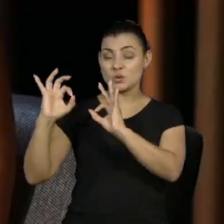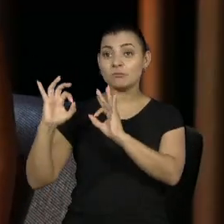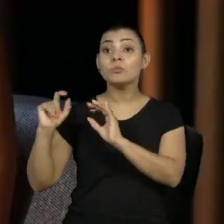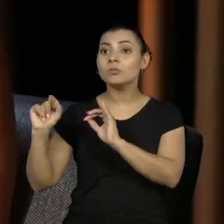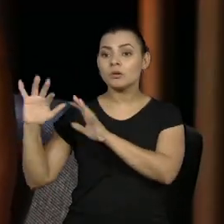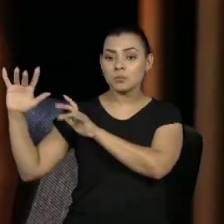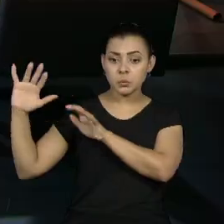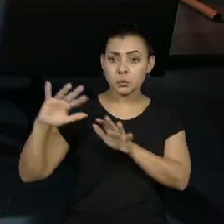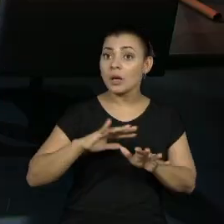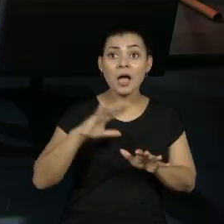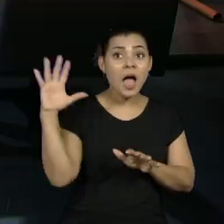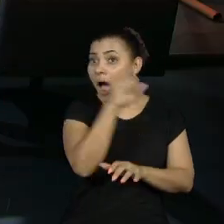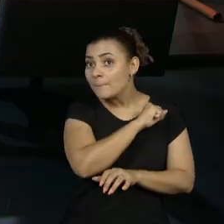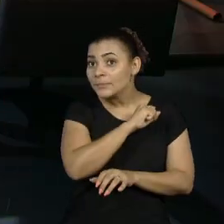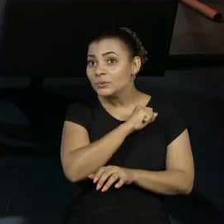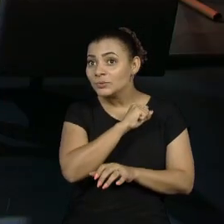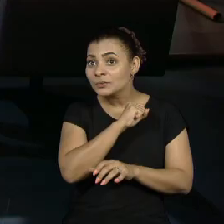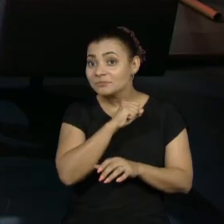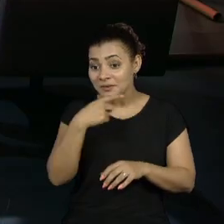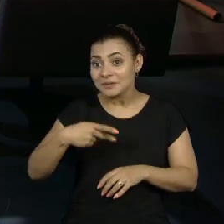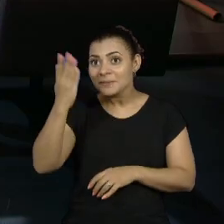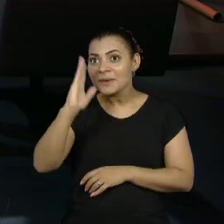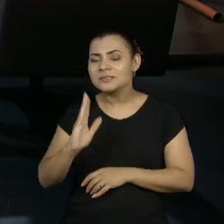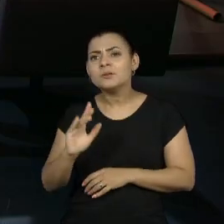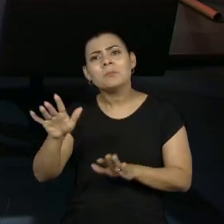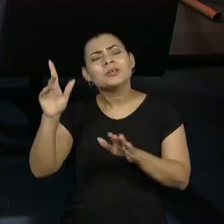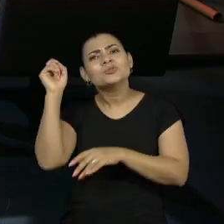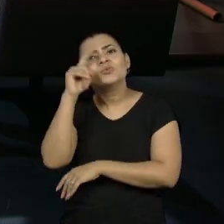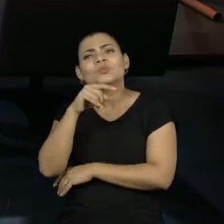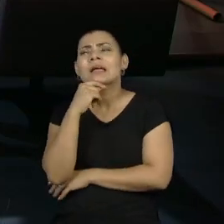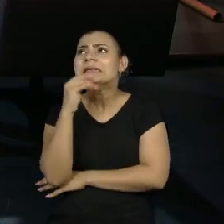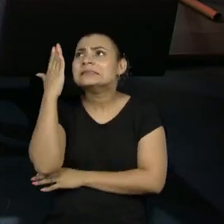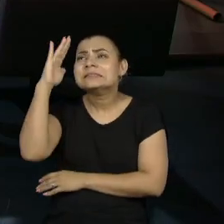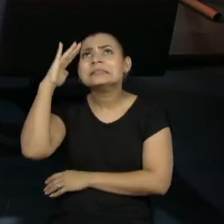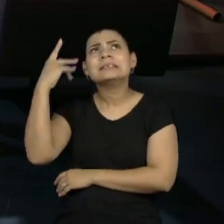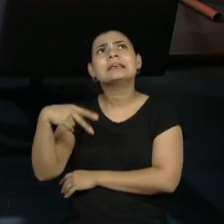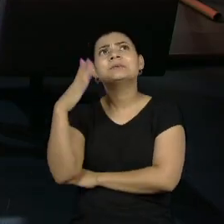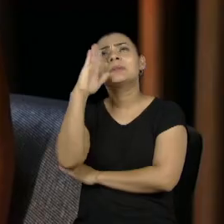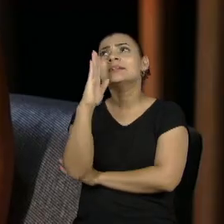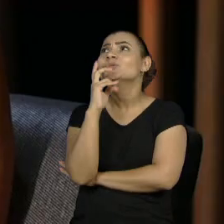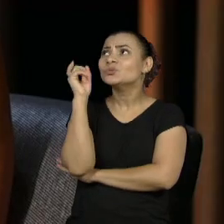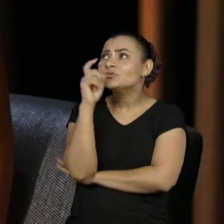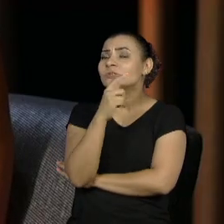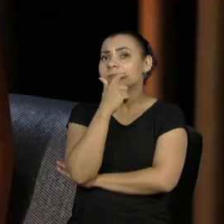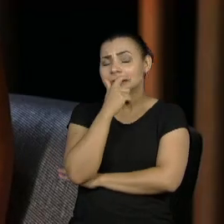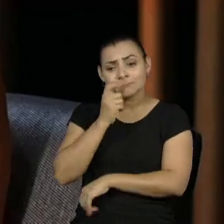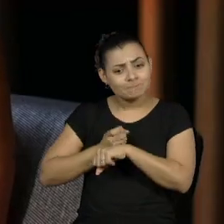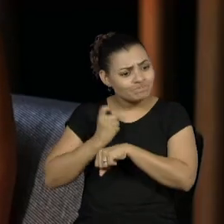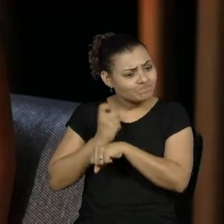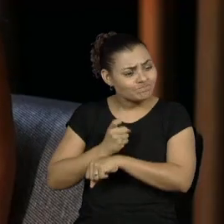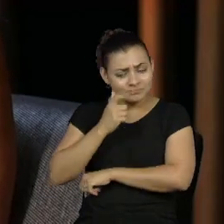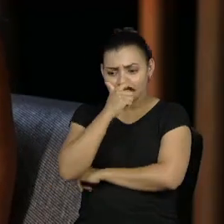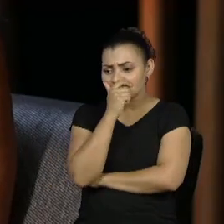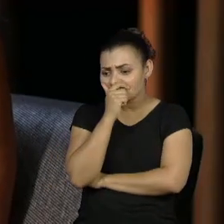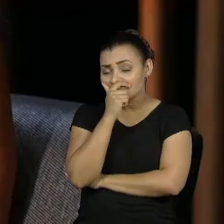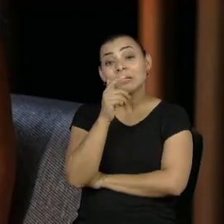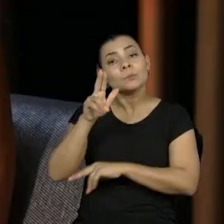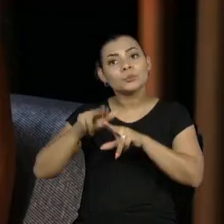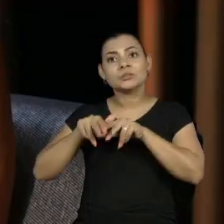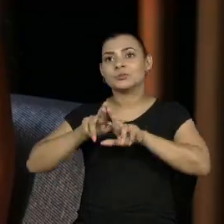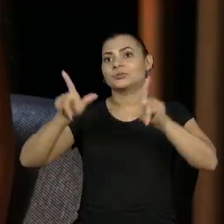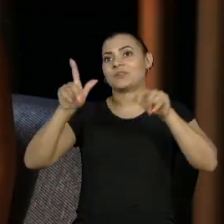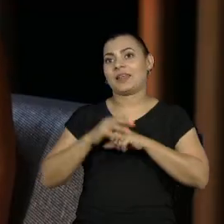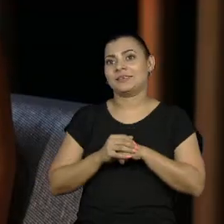muito rapidamente então é dificuldade de entender esse país é porque não é do Ó ele é doer e esse é o paradoxo